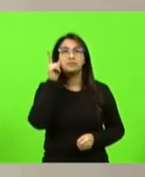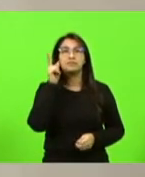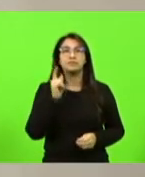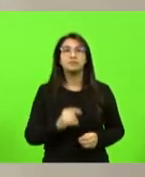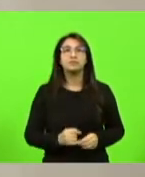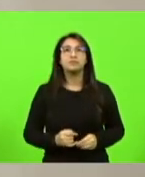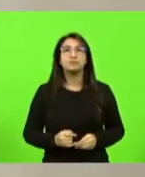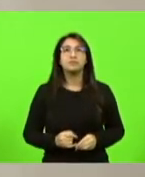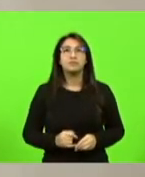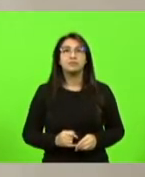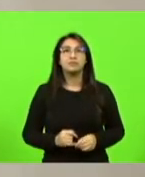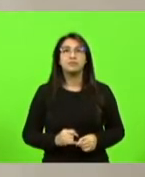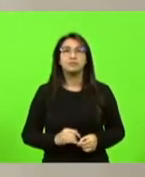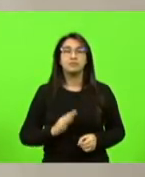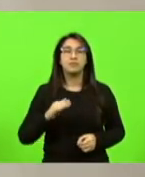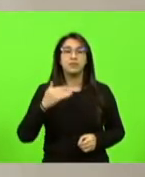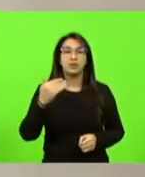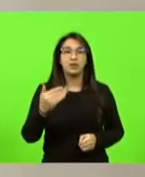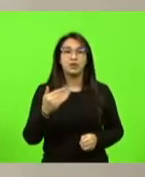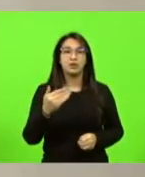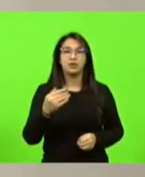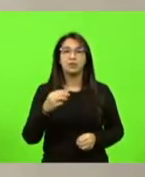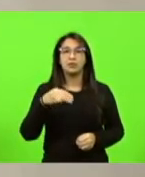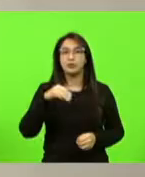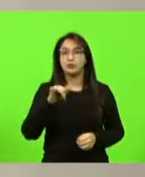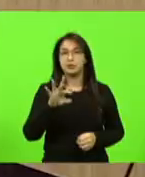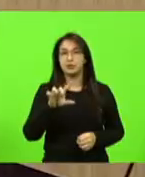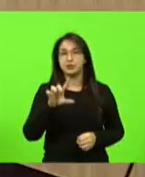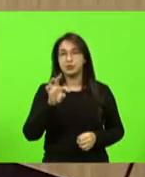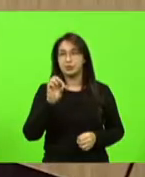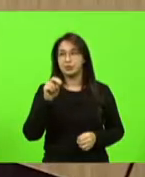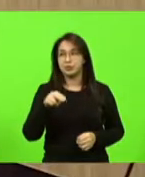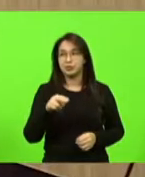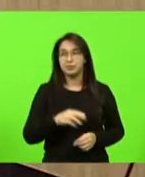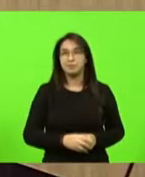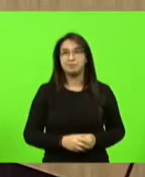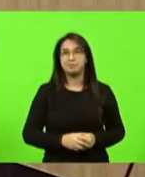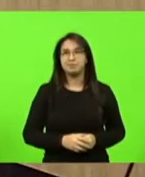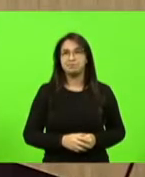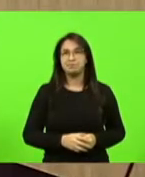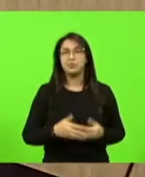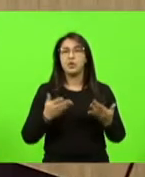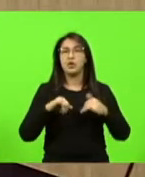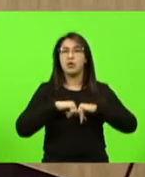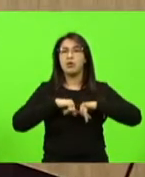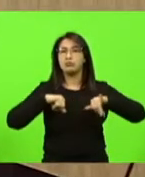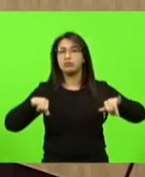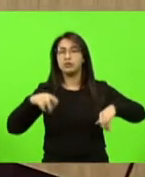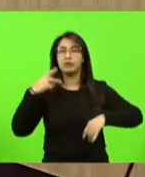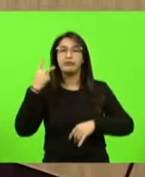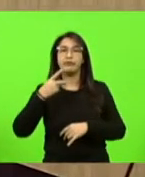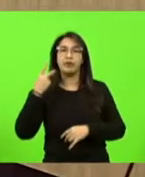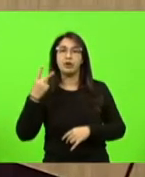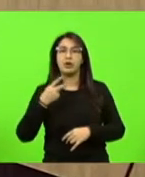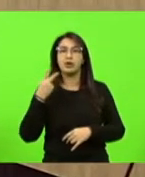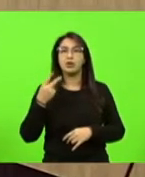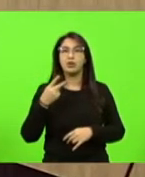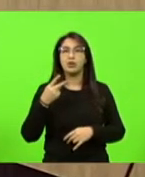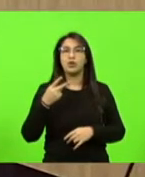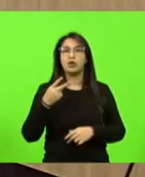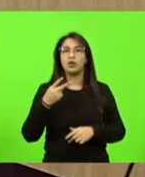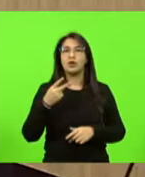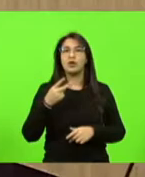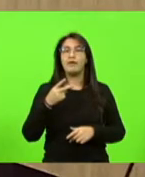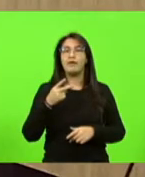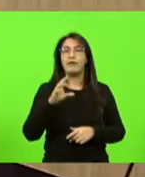o deputado Laércio, na sequência, deputado Milton Alves. Se o senhor me permite, eu gostei de anunciar a presença do vereador de Canoinhas, vereador Homer, e